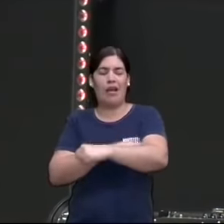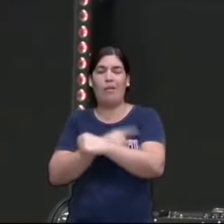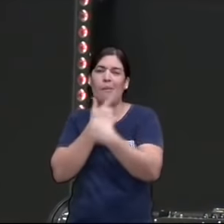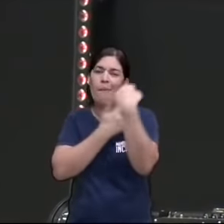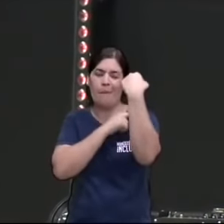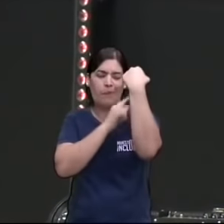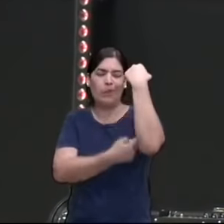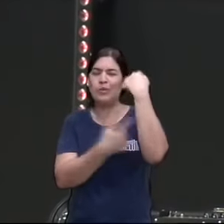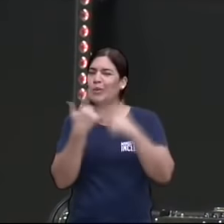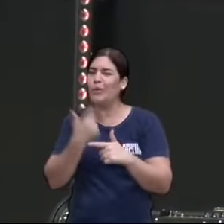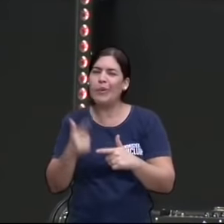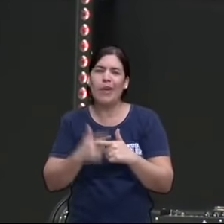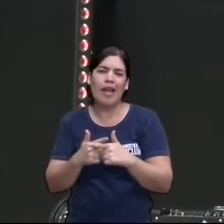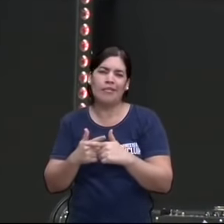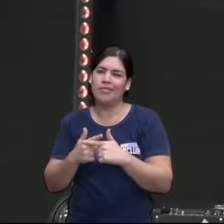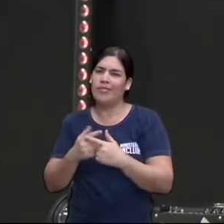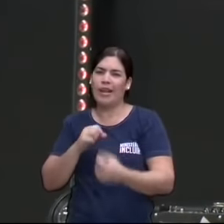Com a gente é igualzinho.